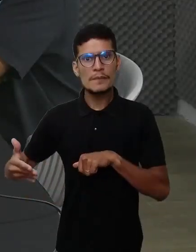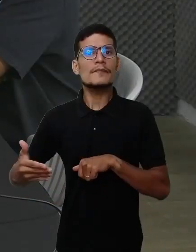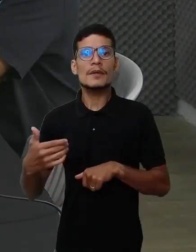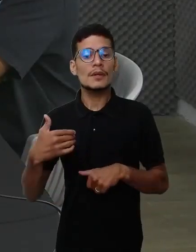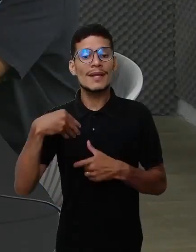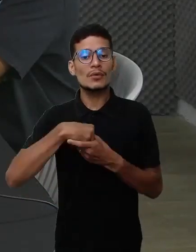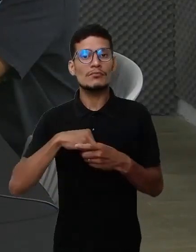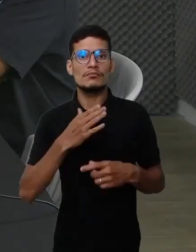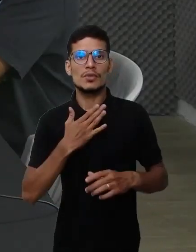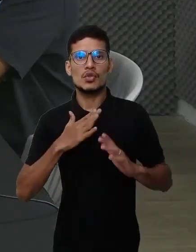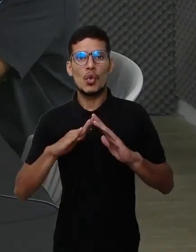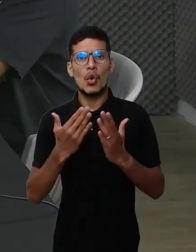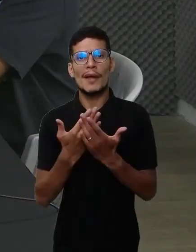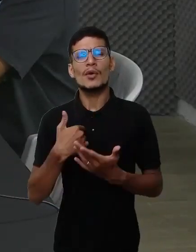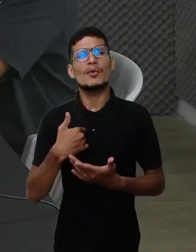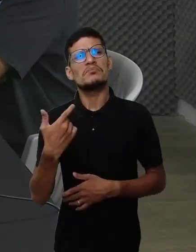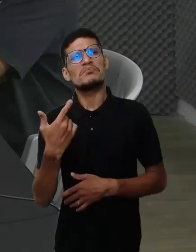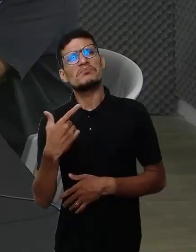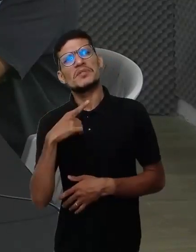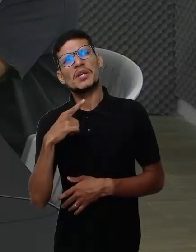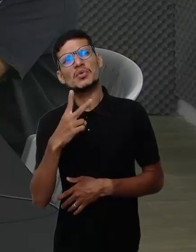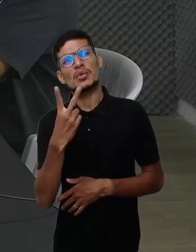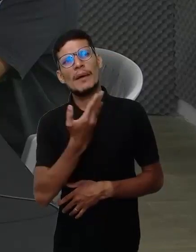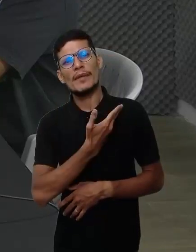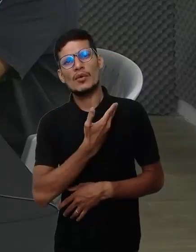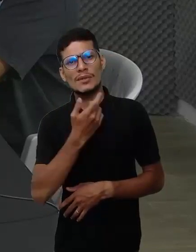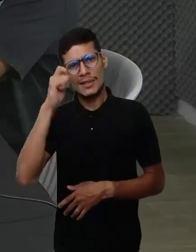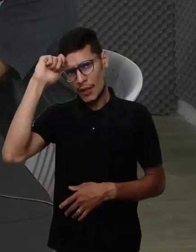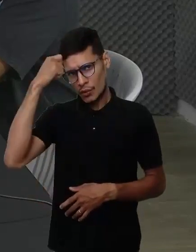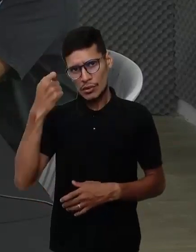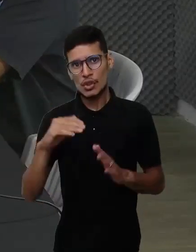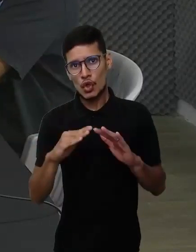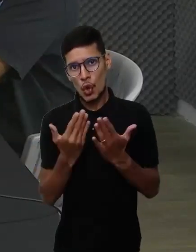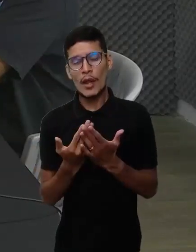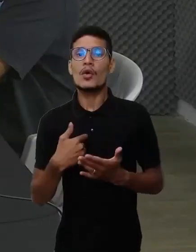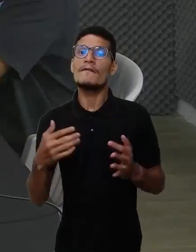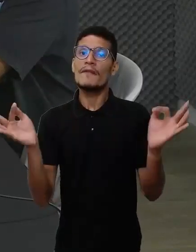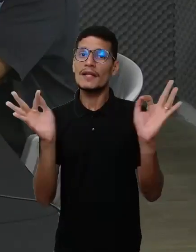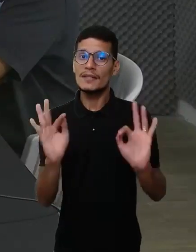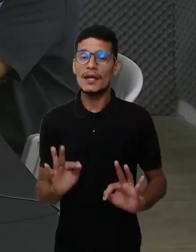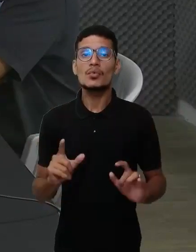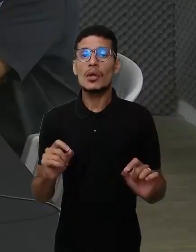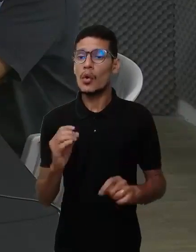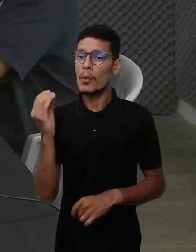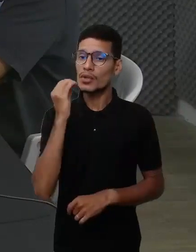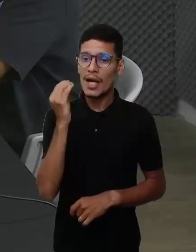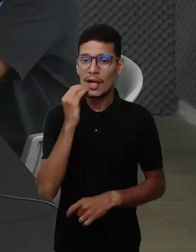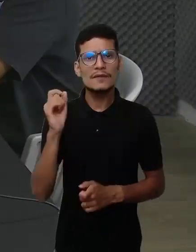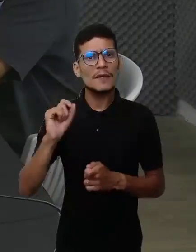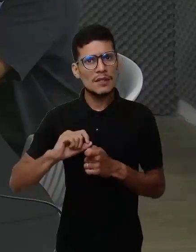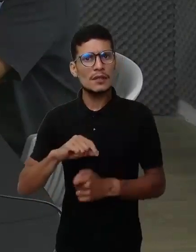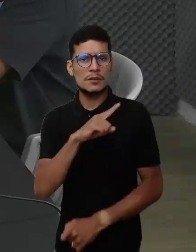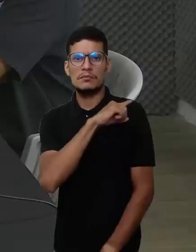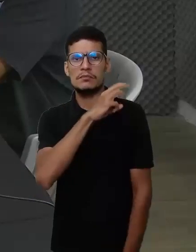escola privada, eu devia ter 2 coleguinhas negros na escola inteira. E tive a felicidade, a oportunidade de fazer meu ensino médio na